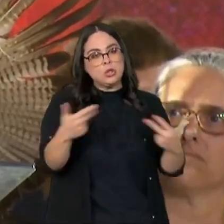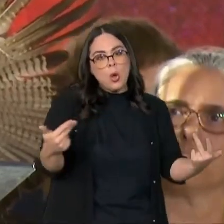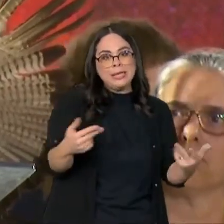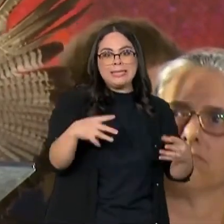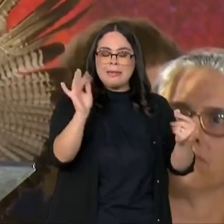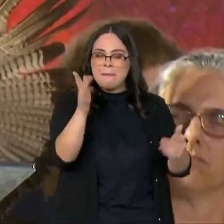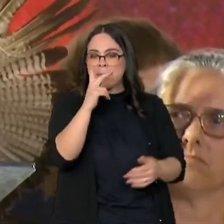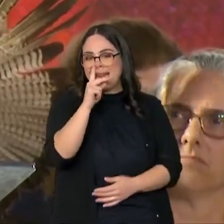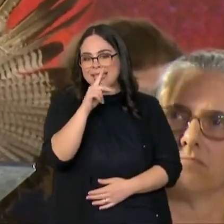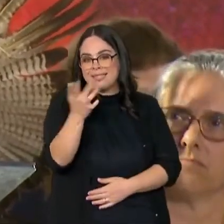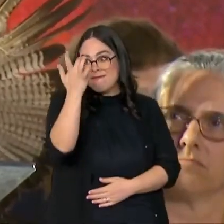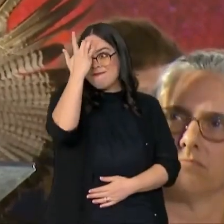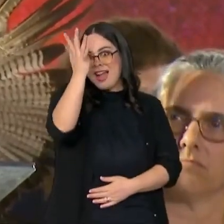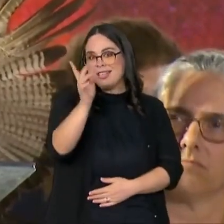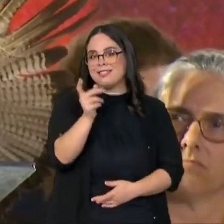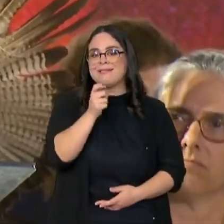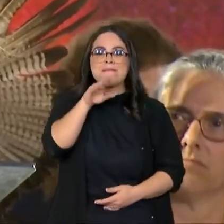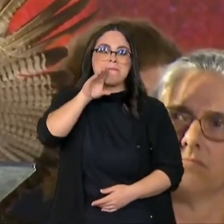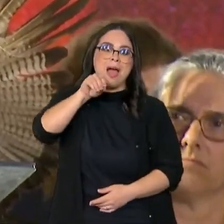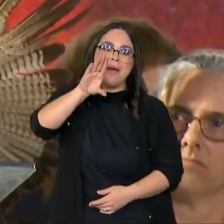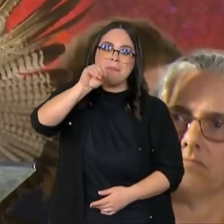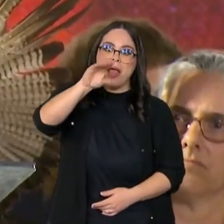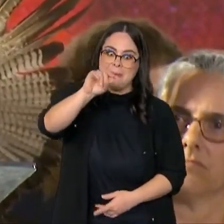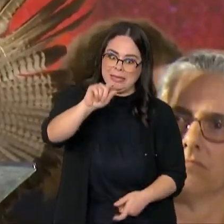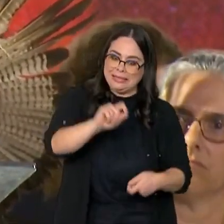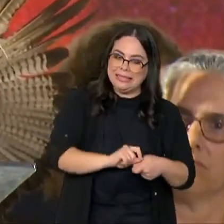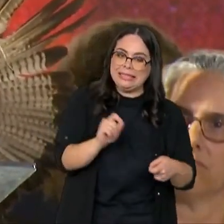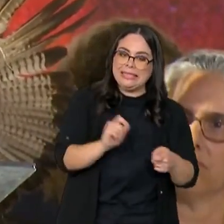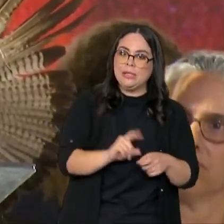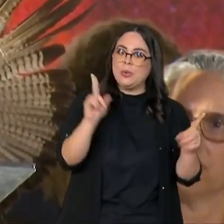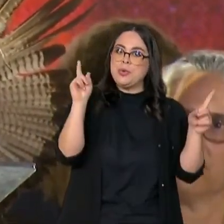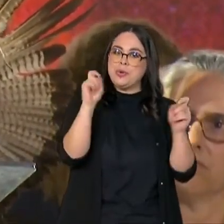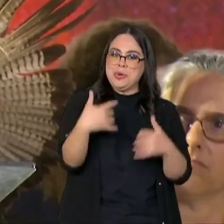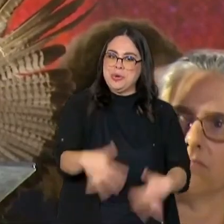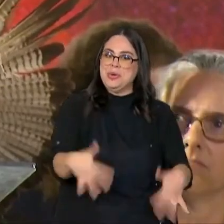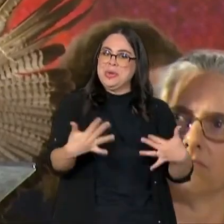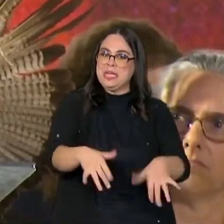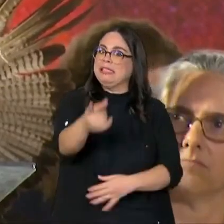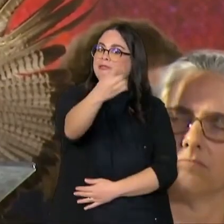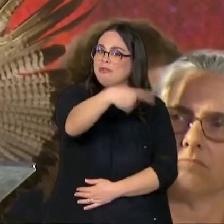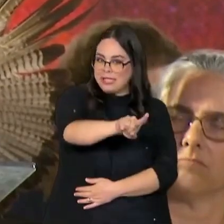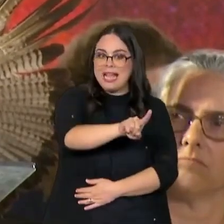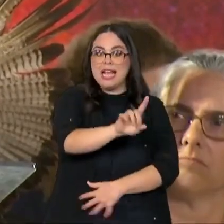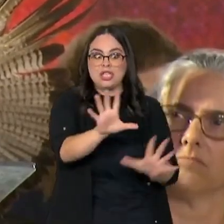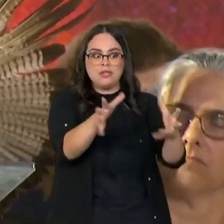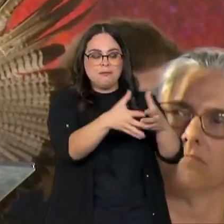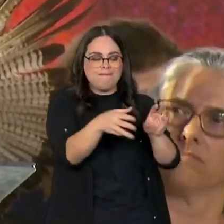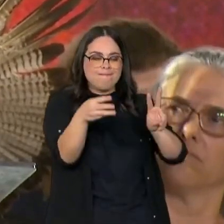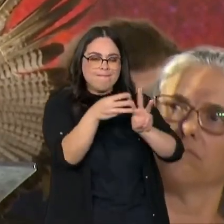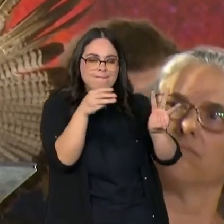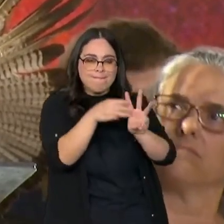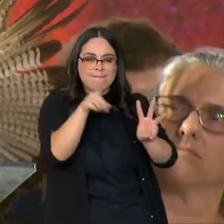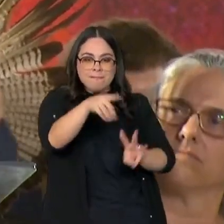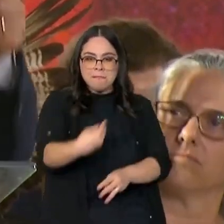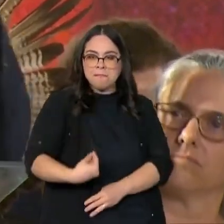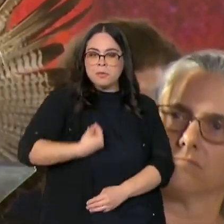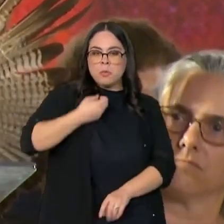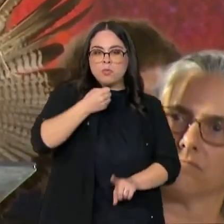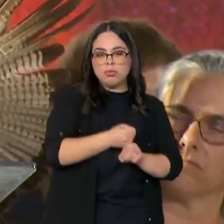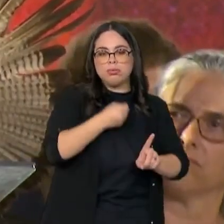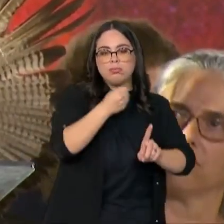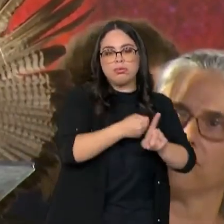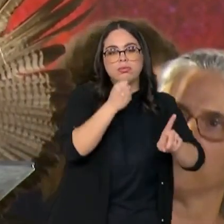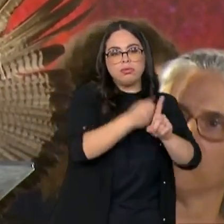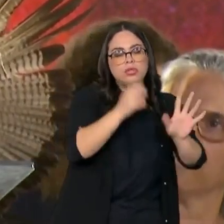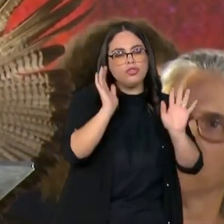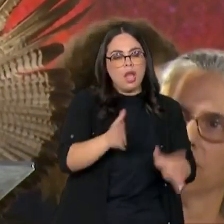mais fáceis de falar do que de fazer. E vocês indígenas, que estão nessa luta há